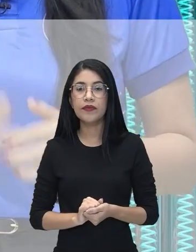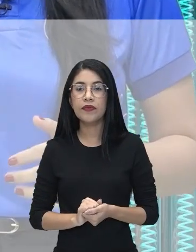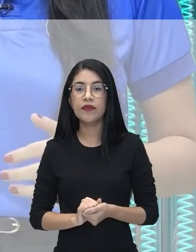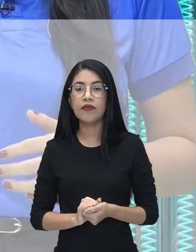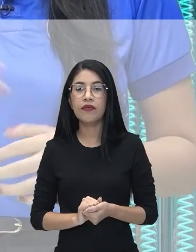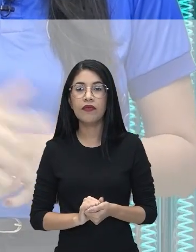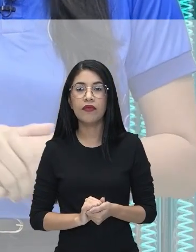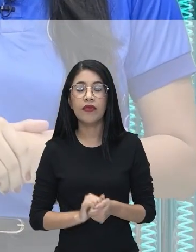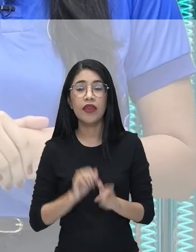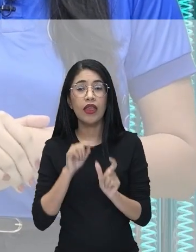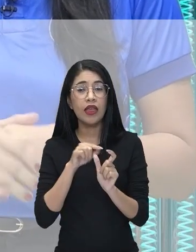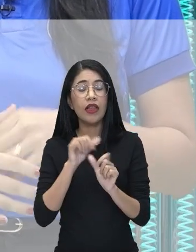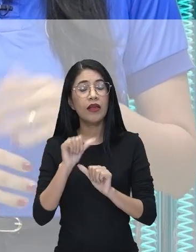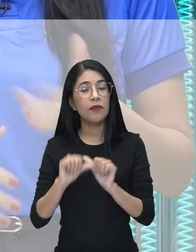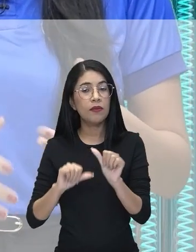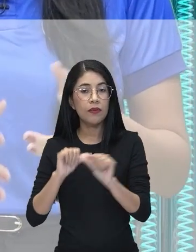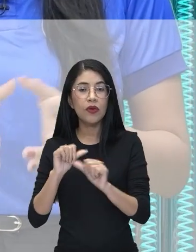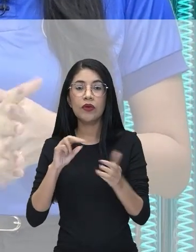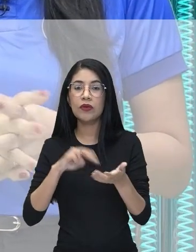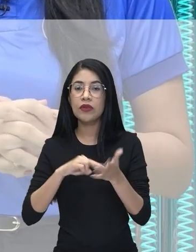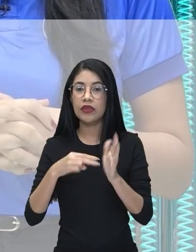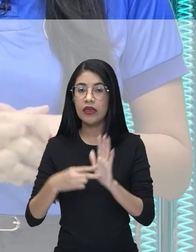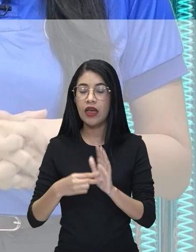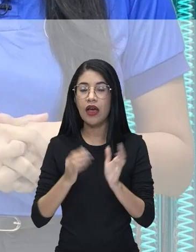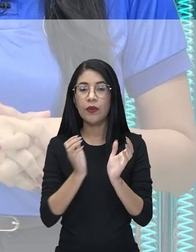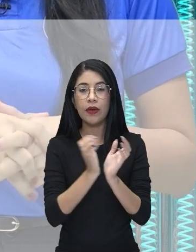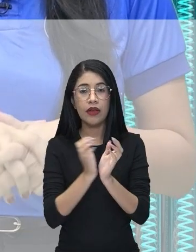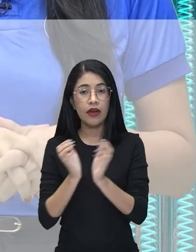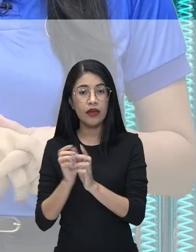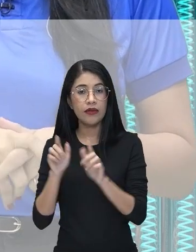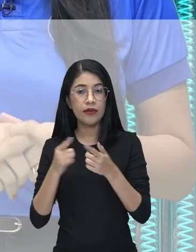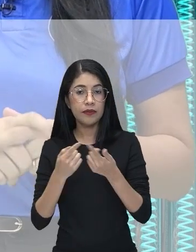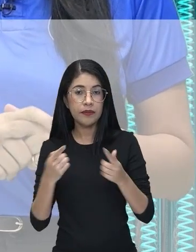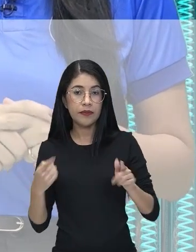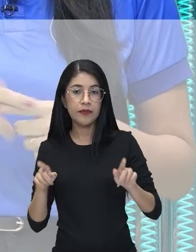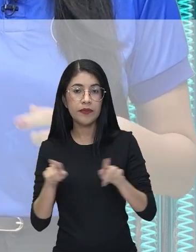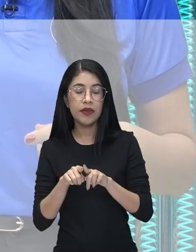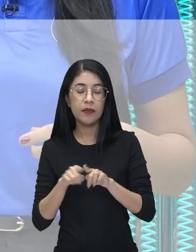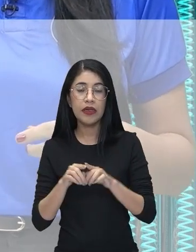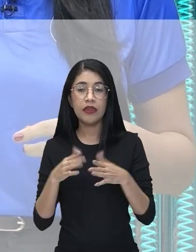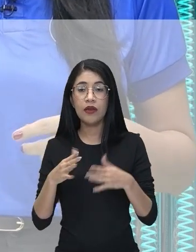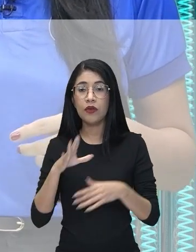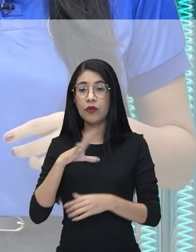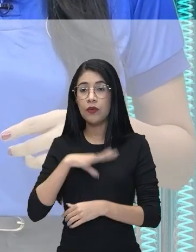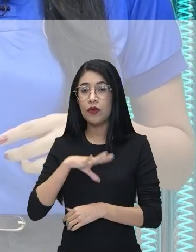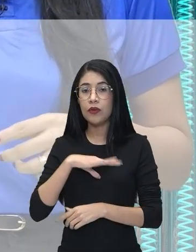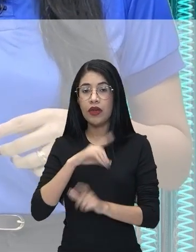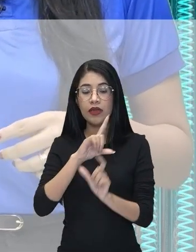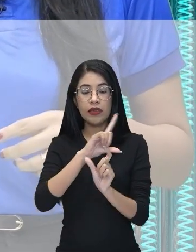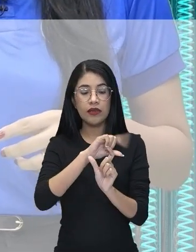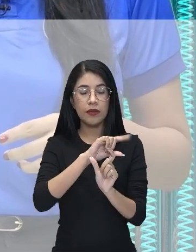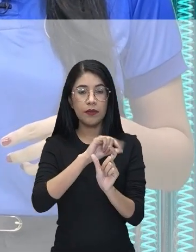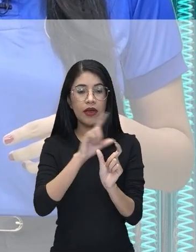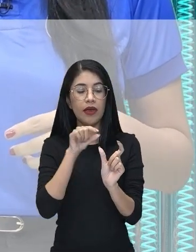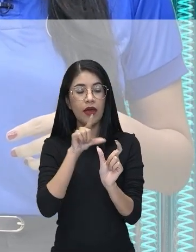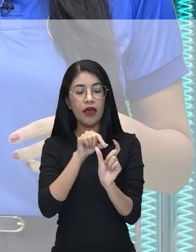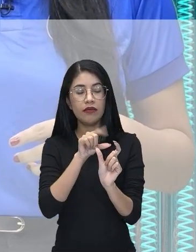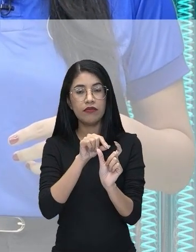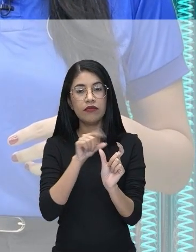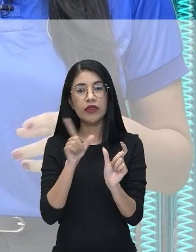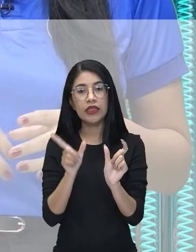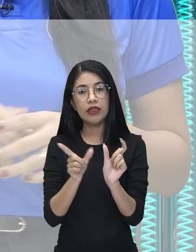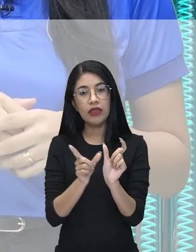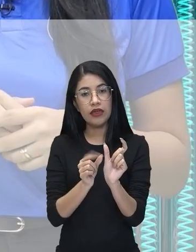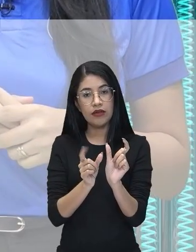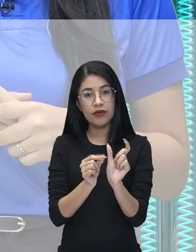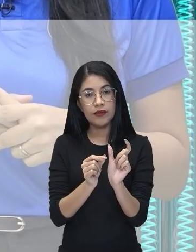assim, muda o significado, né? Muda a classe gramatical. Então, em português, prefixo, raiz e